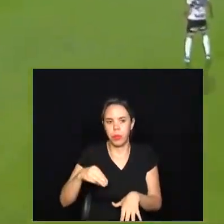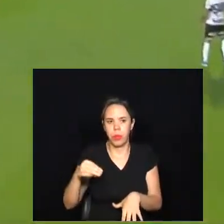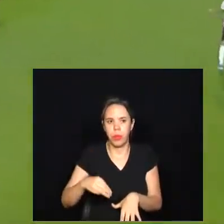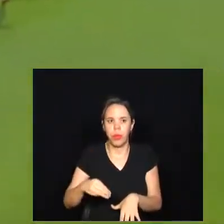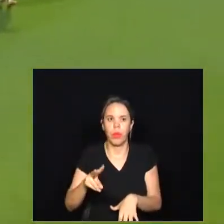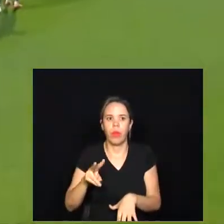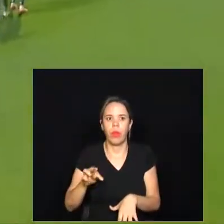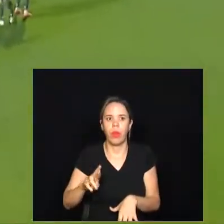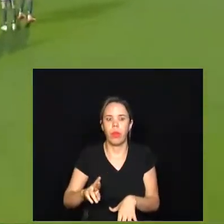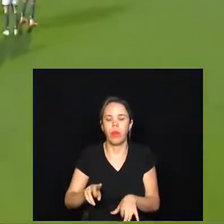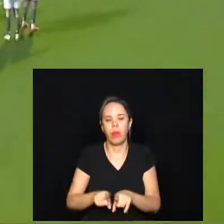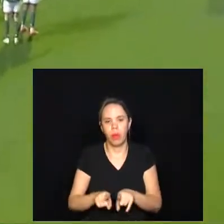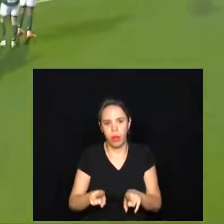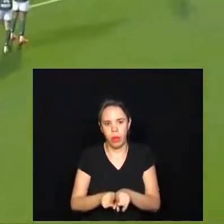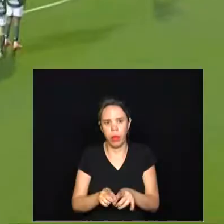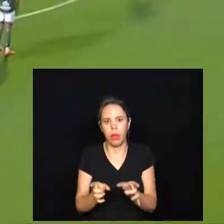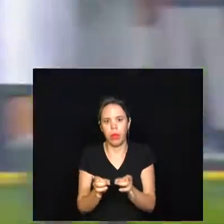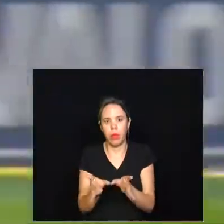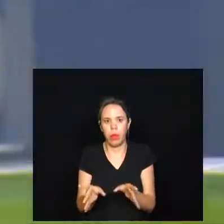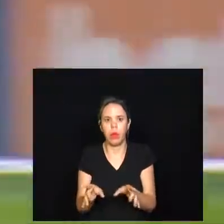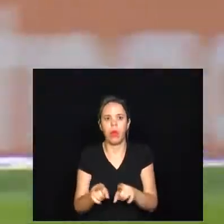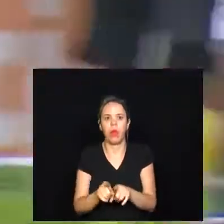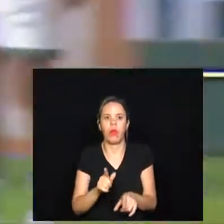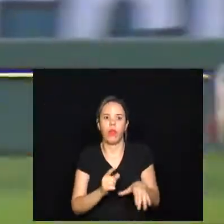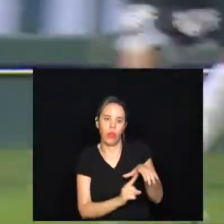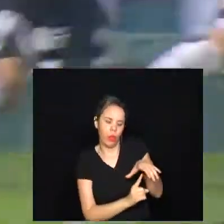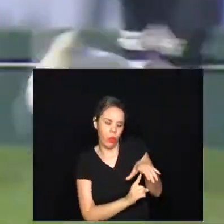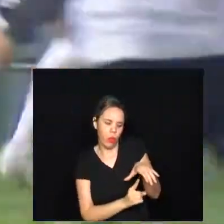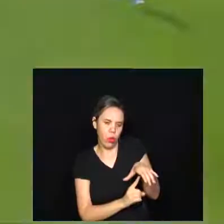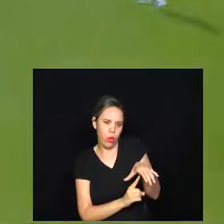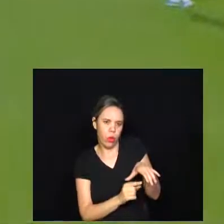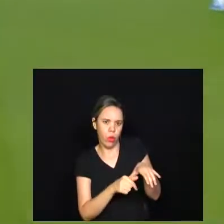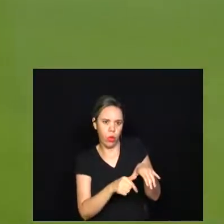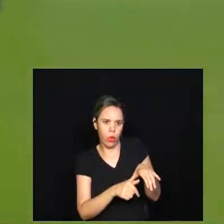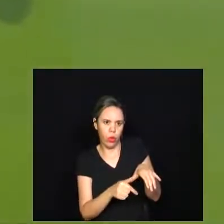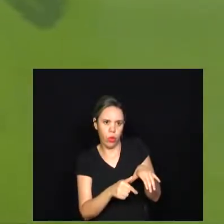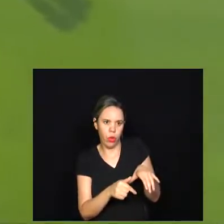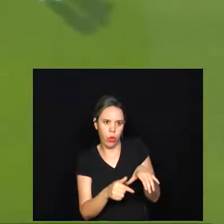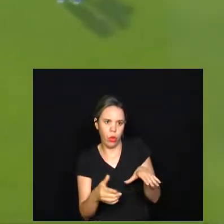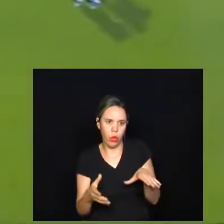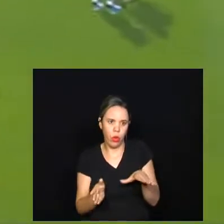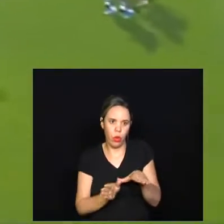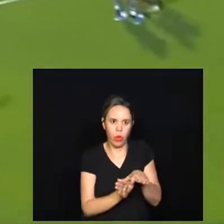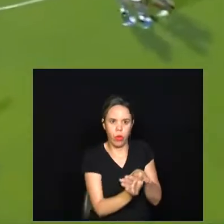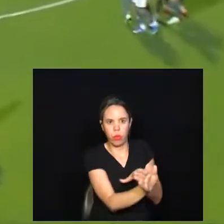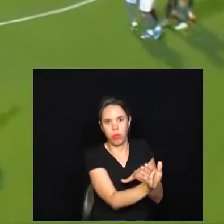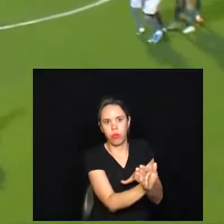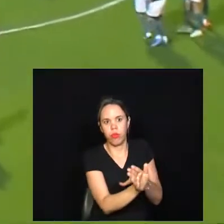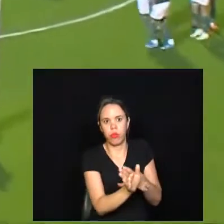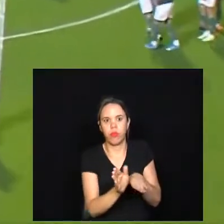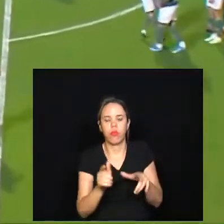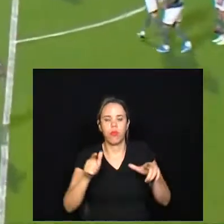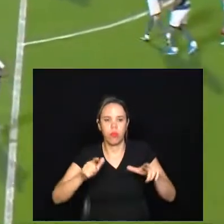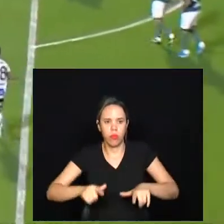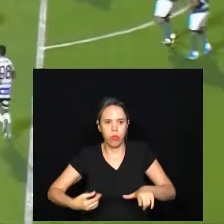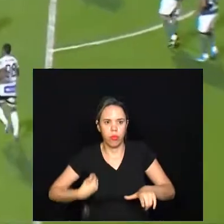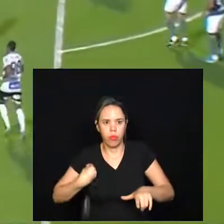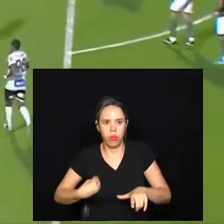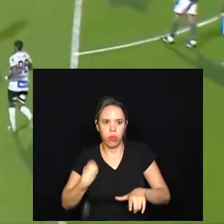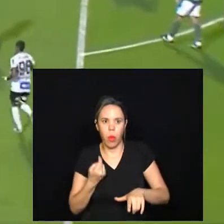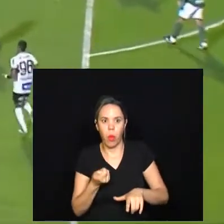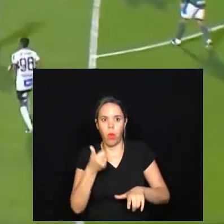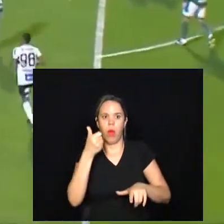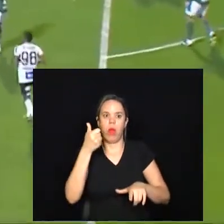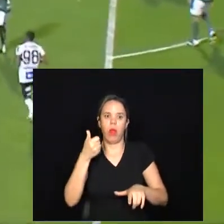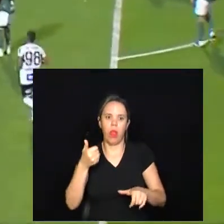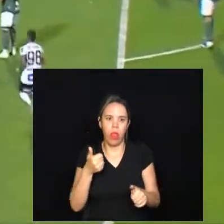Val também soltou a bomba. O goleiro Rafael Martins espalmou para o meio da área, onde estava Guilherme Biro,